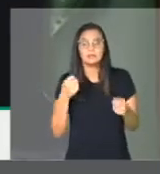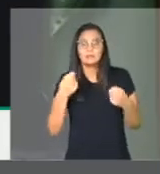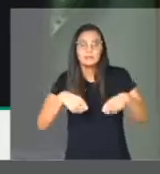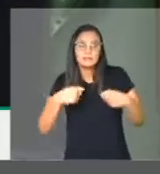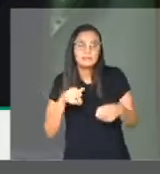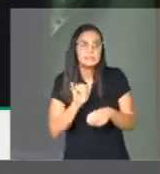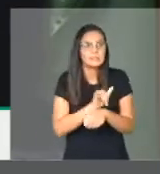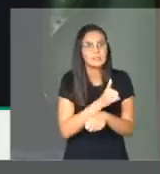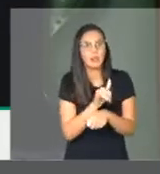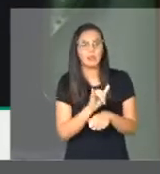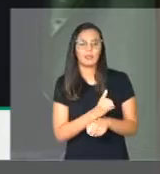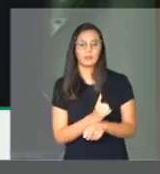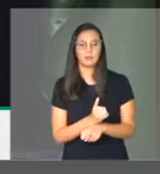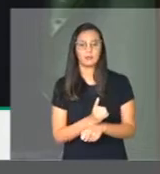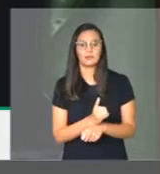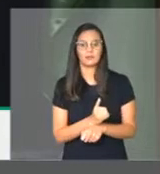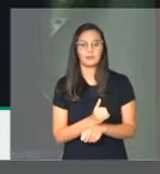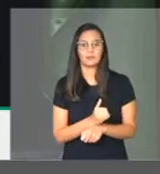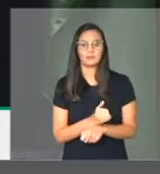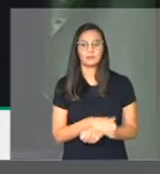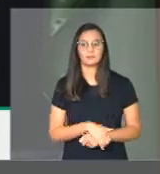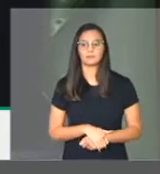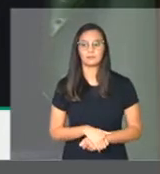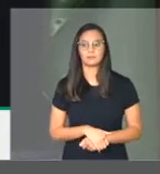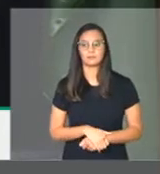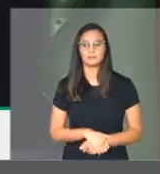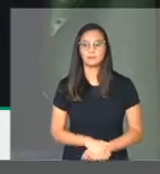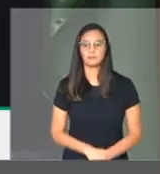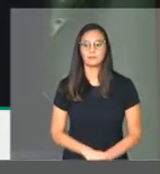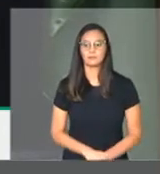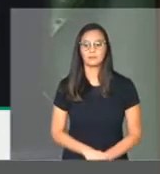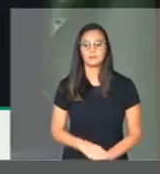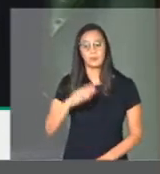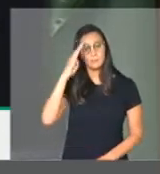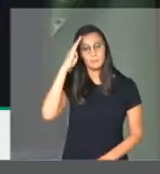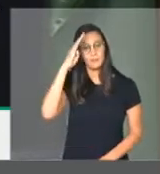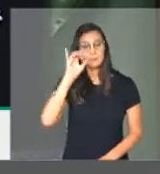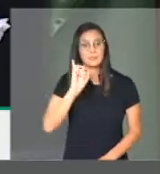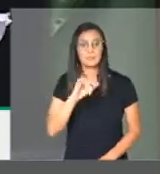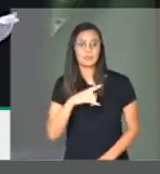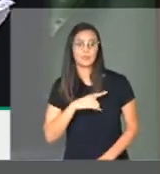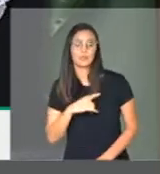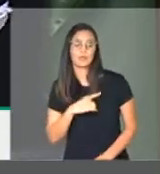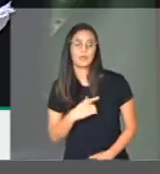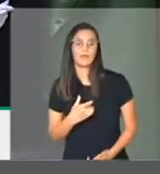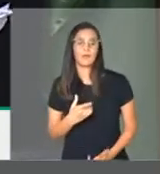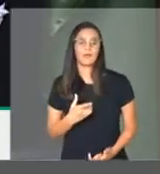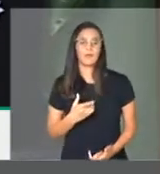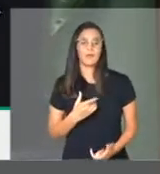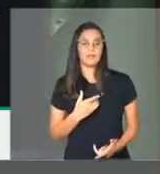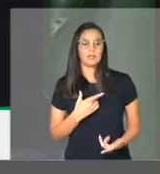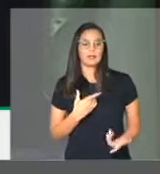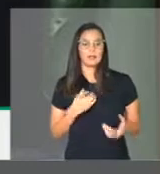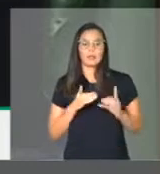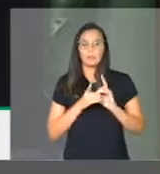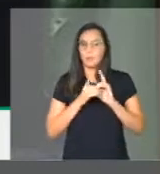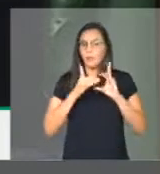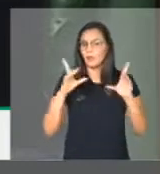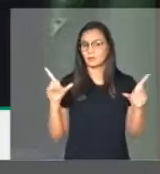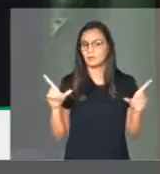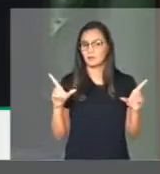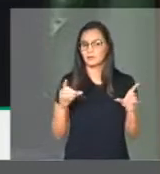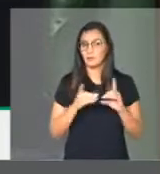tarefa, especialmente quando e se estiver em risco as franquias democráticas e a